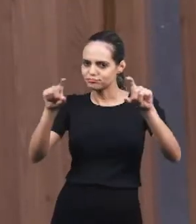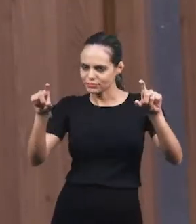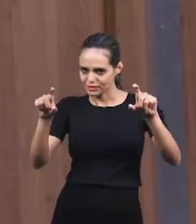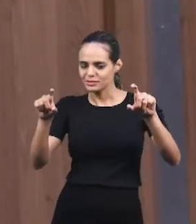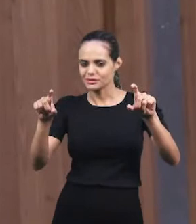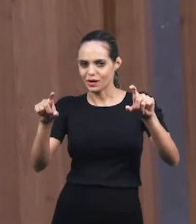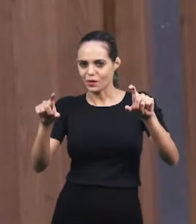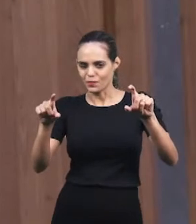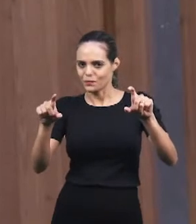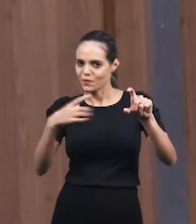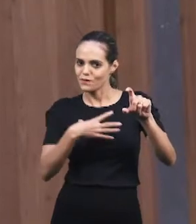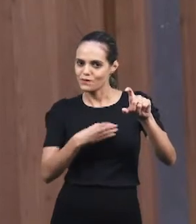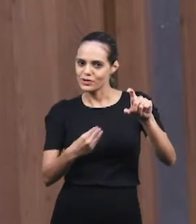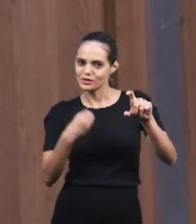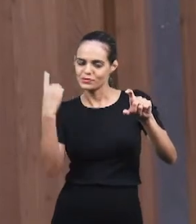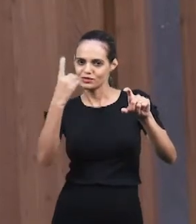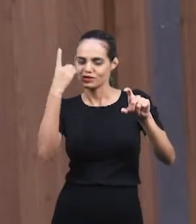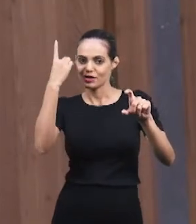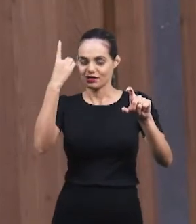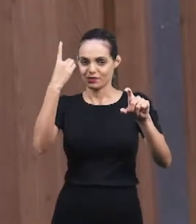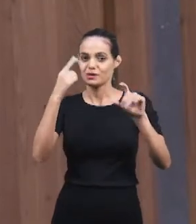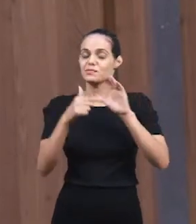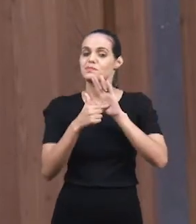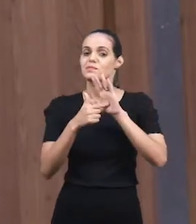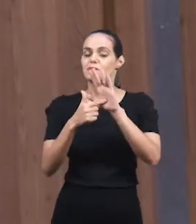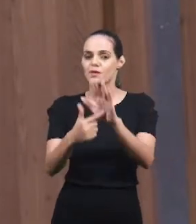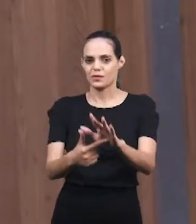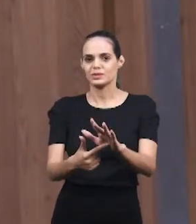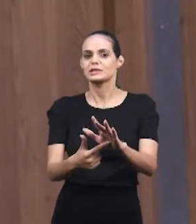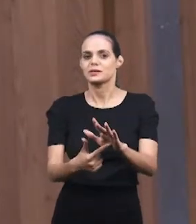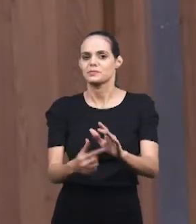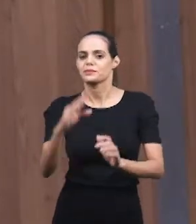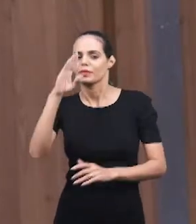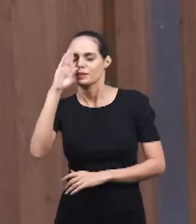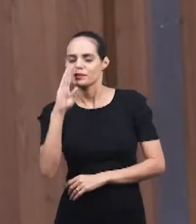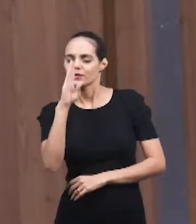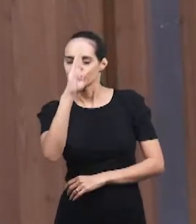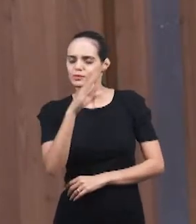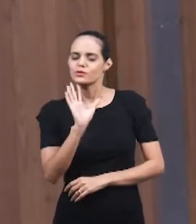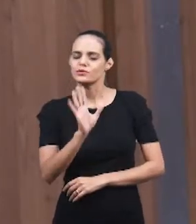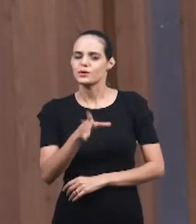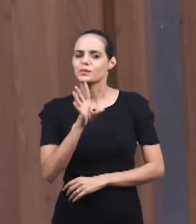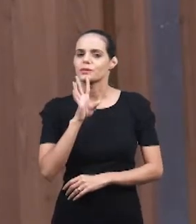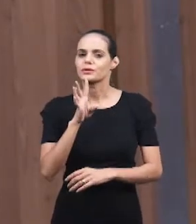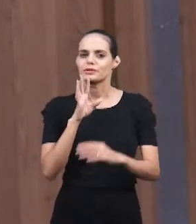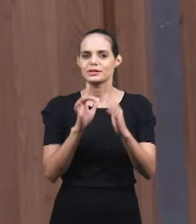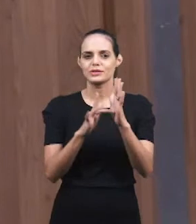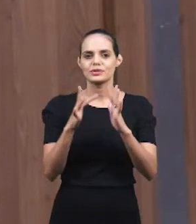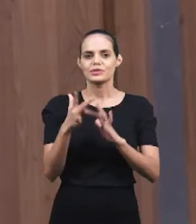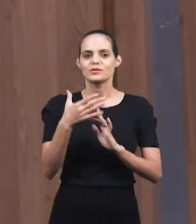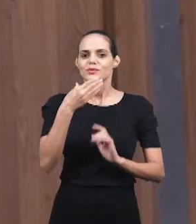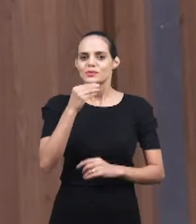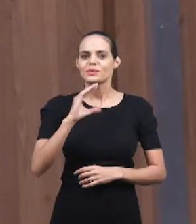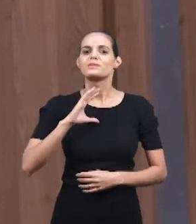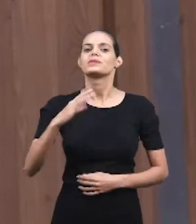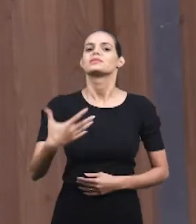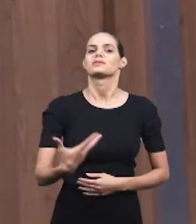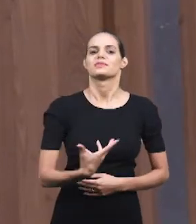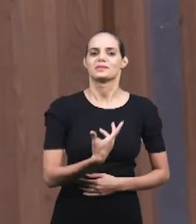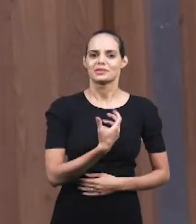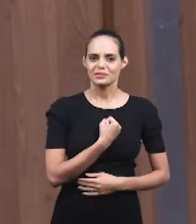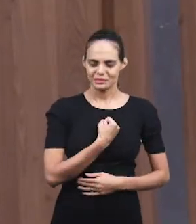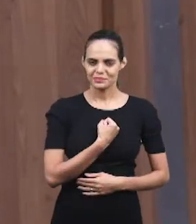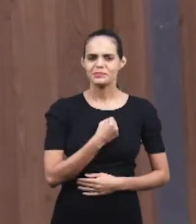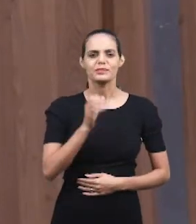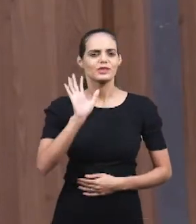Iderli, mostra que Bartimeu, ele conhecia já o Senhor Jesus, conhecia o Salvador. Ou seja, ele